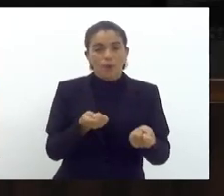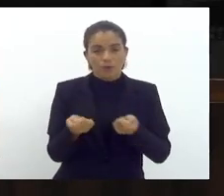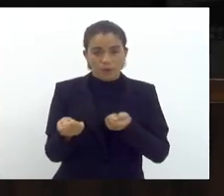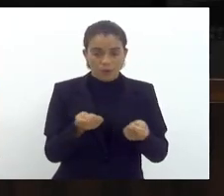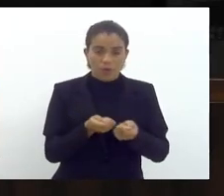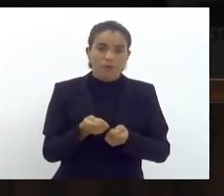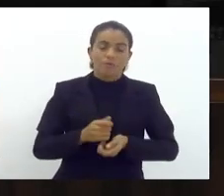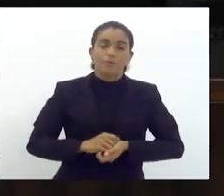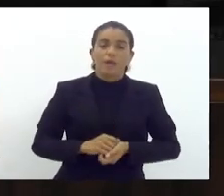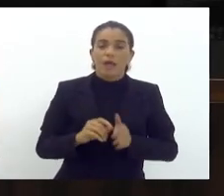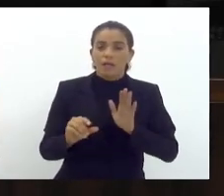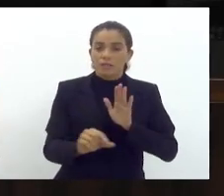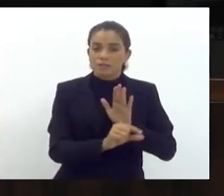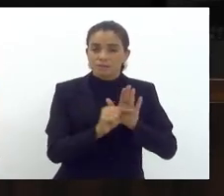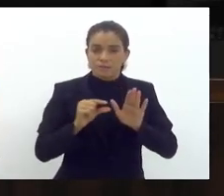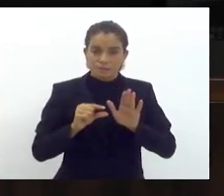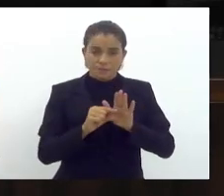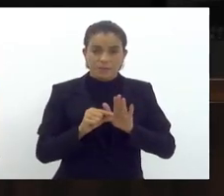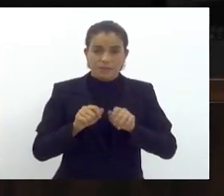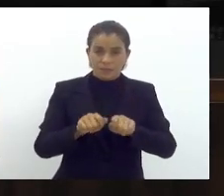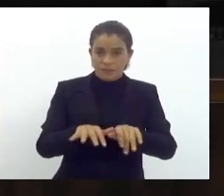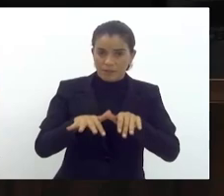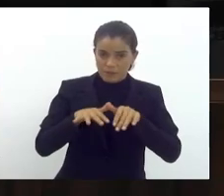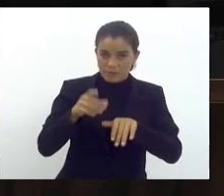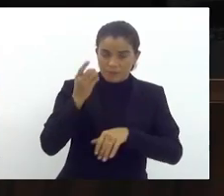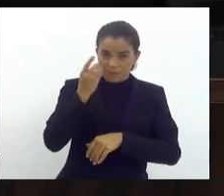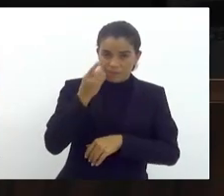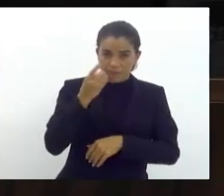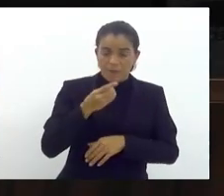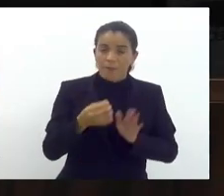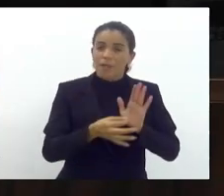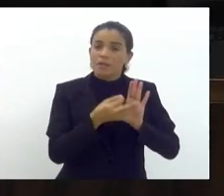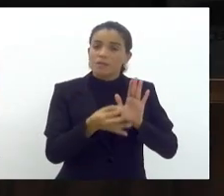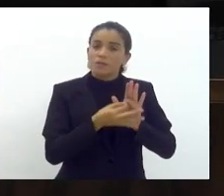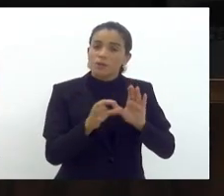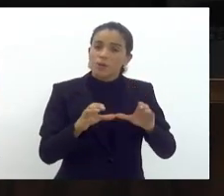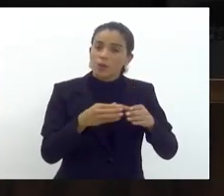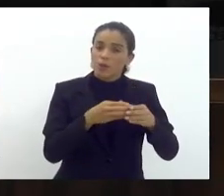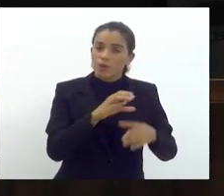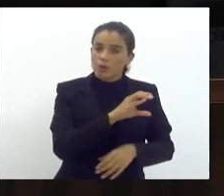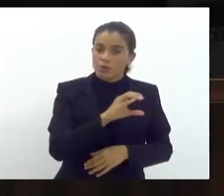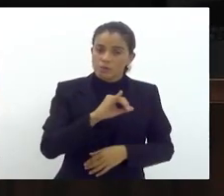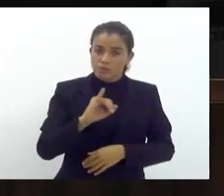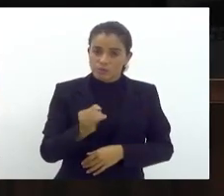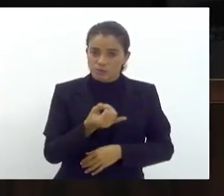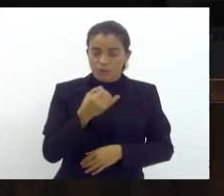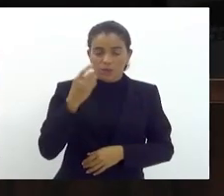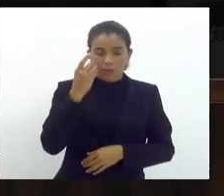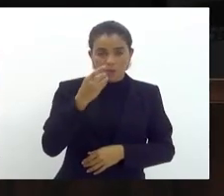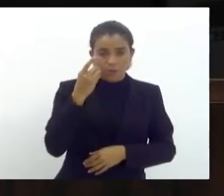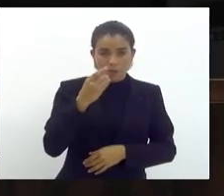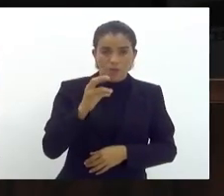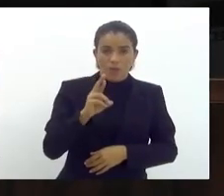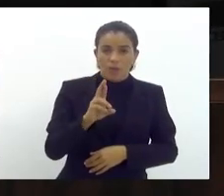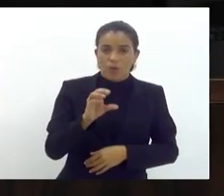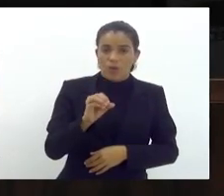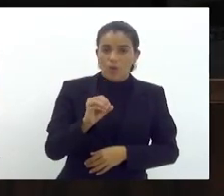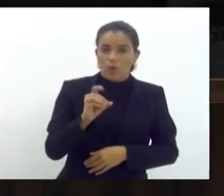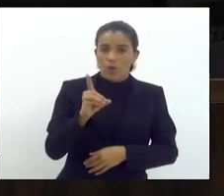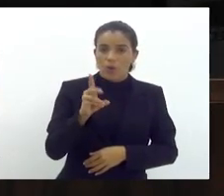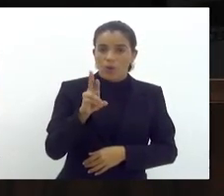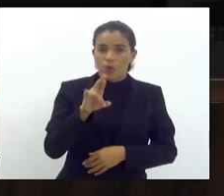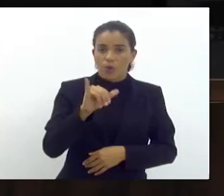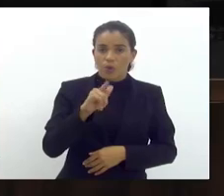as emendas de plenário para emitir parecer pela comissão de constituição e justiça Deputado Rodrigo